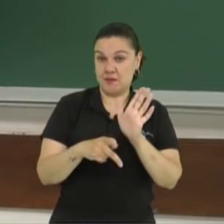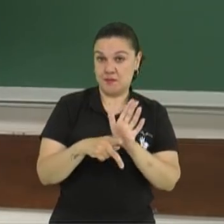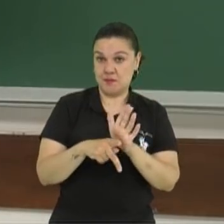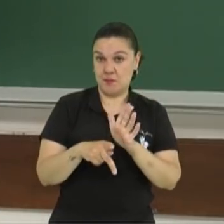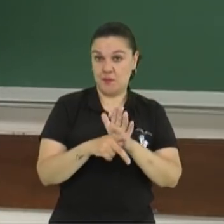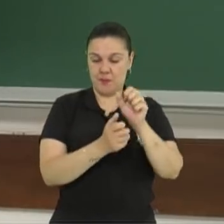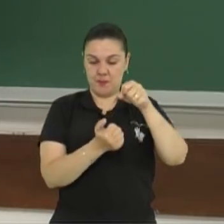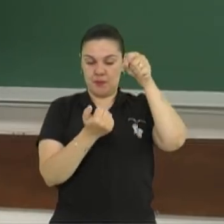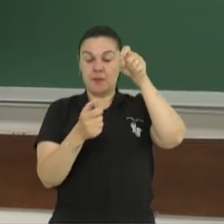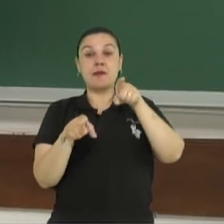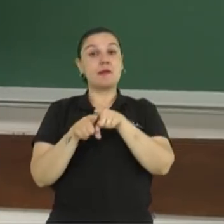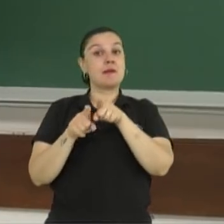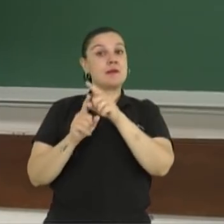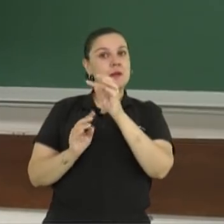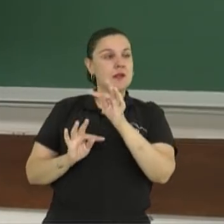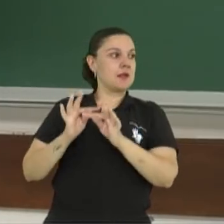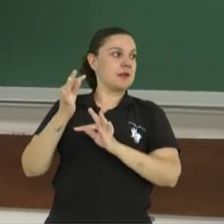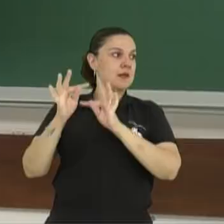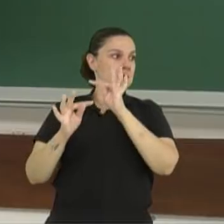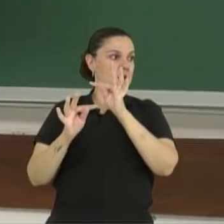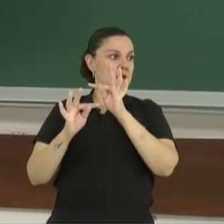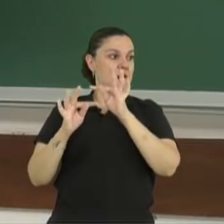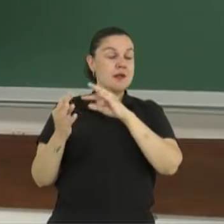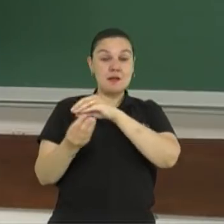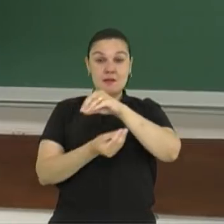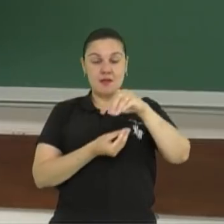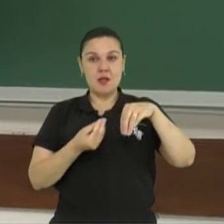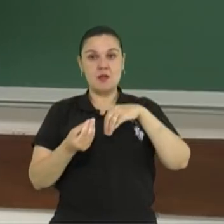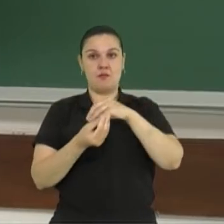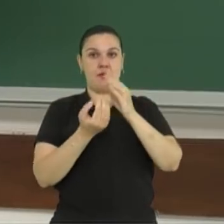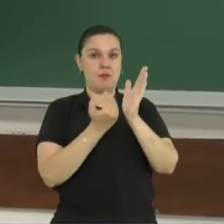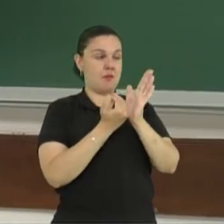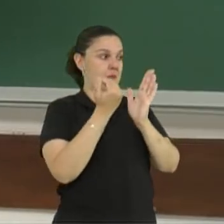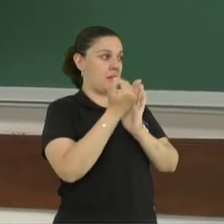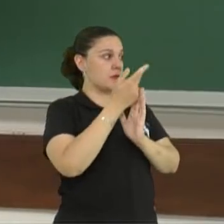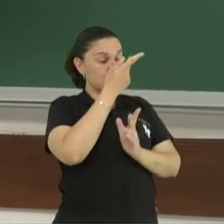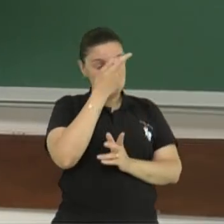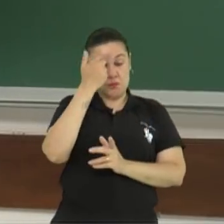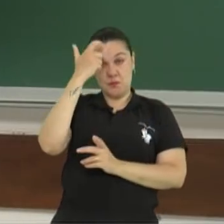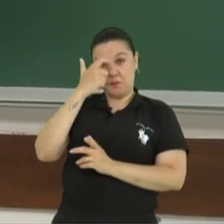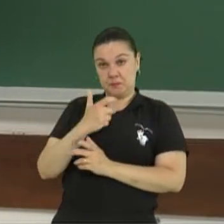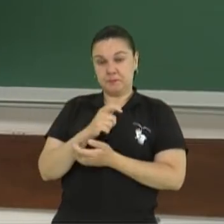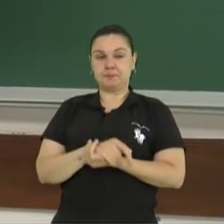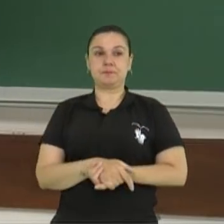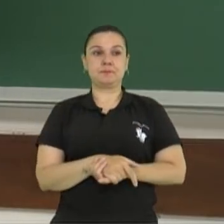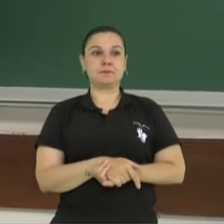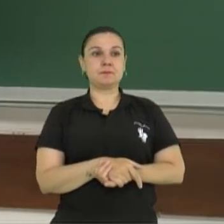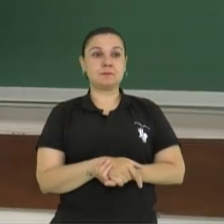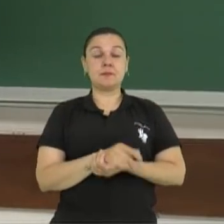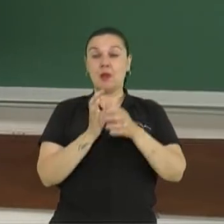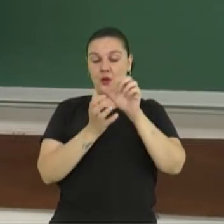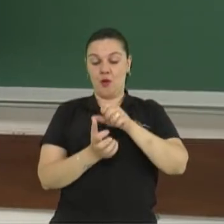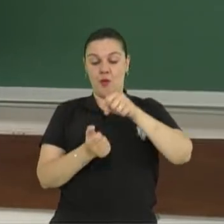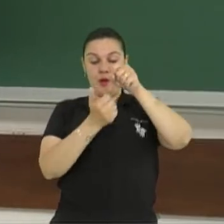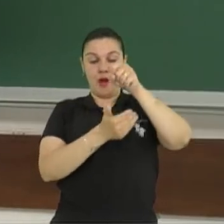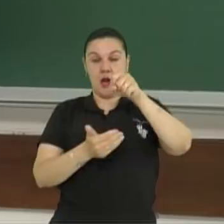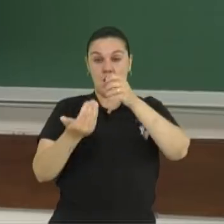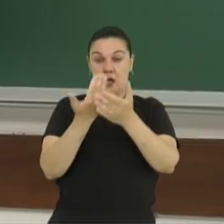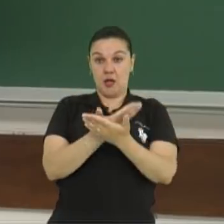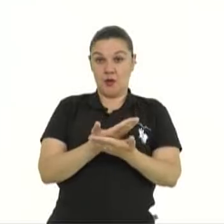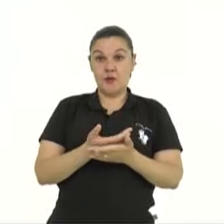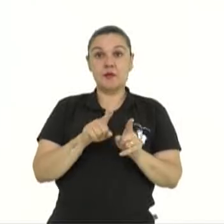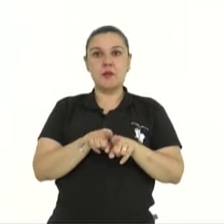mapas e tecnologia, que envolve mais de um indivíduo. A cartografia envolve, além da